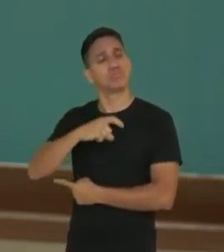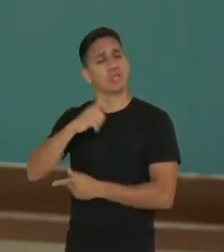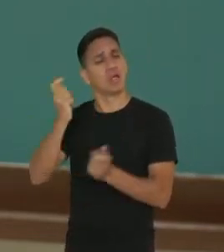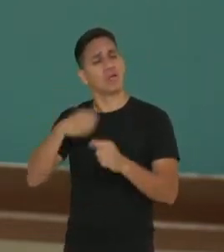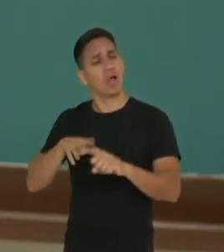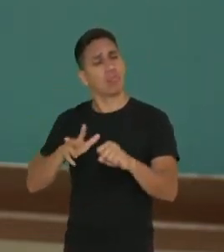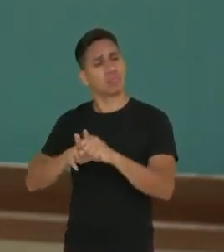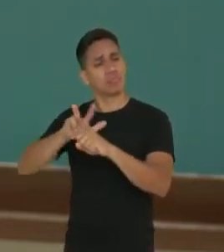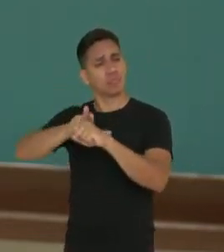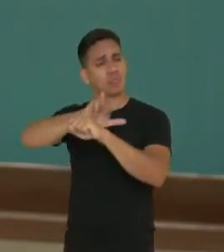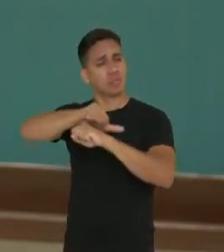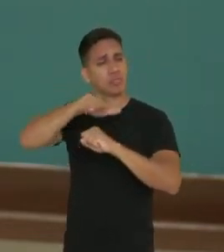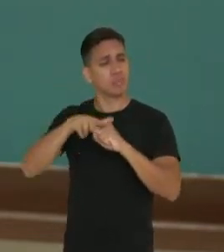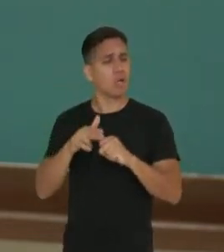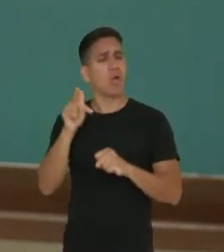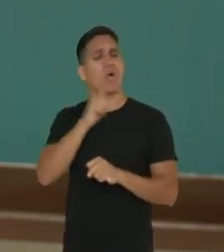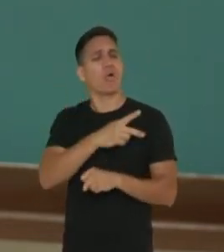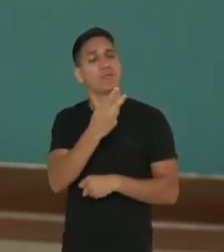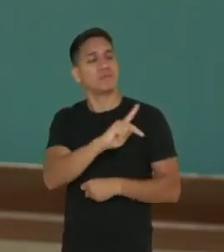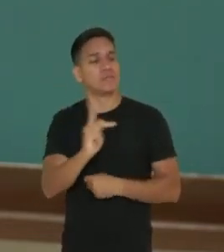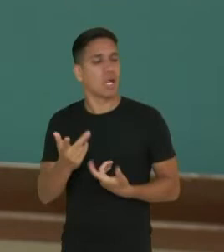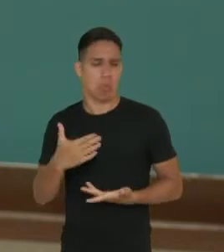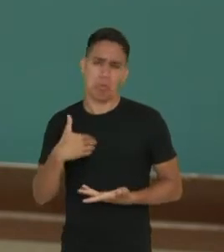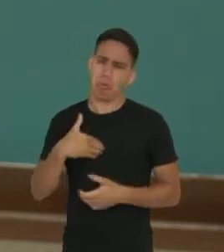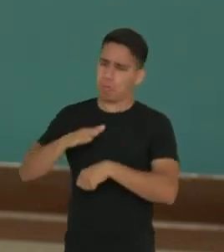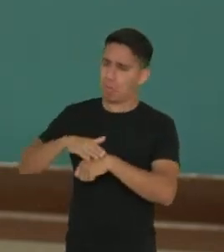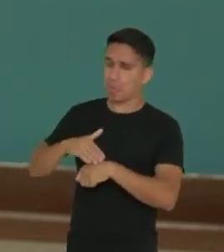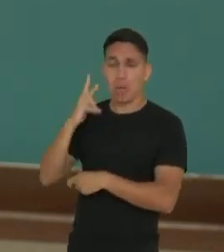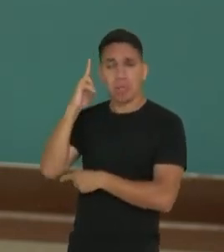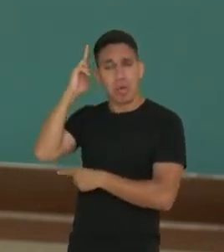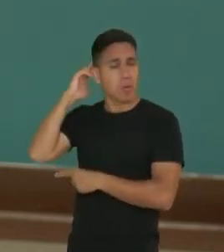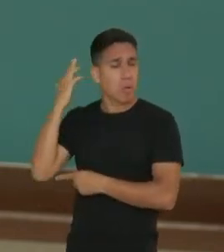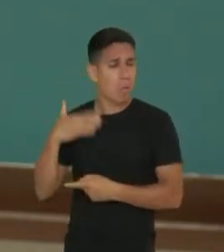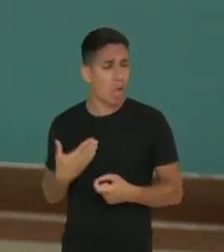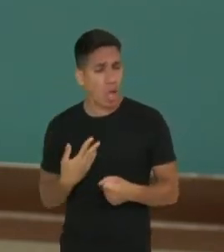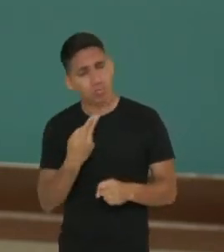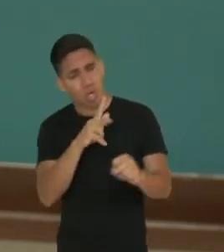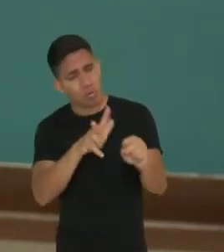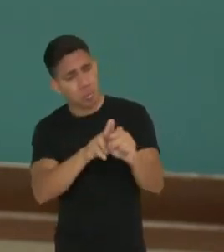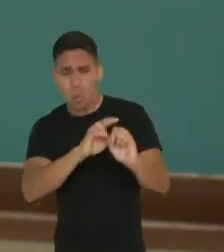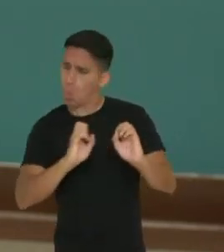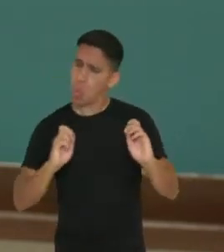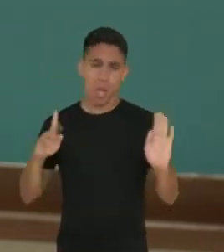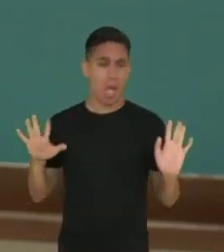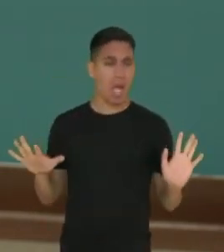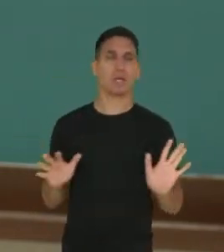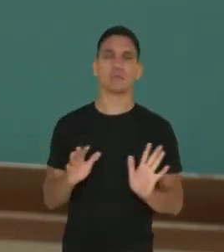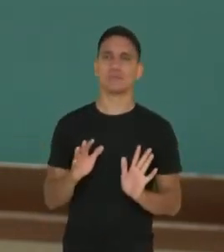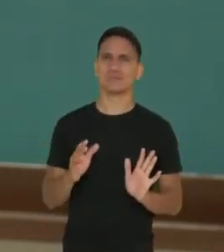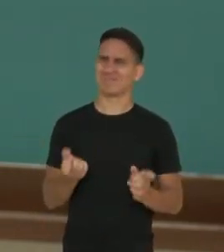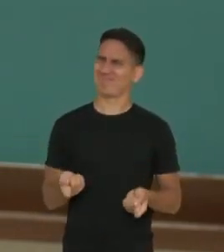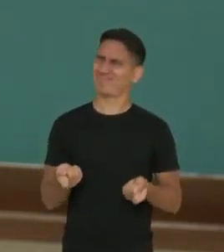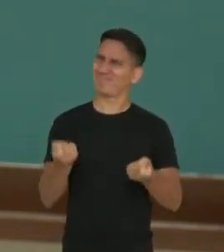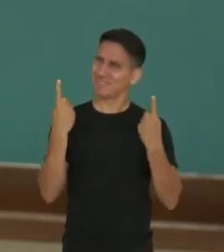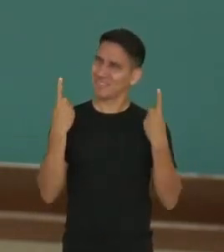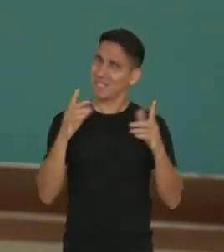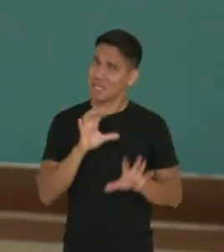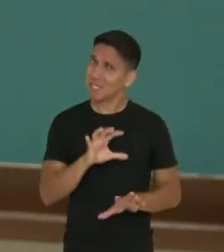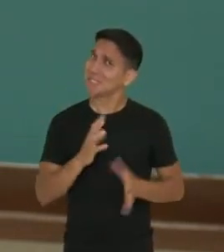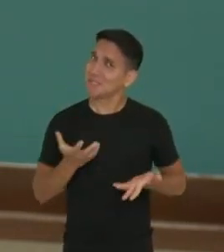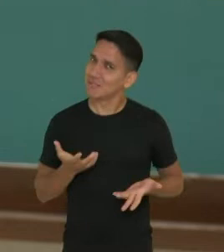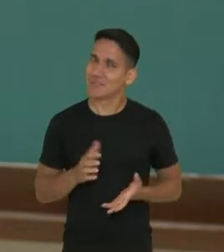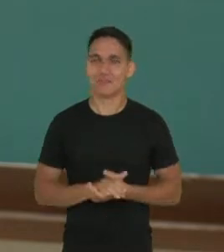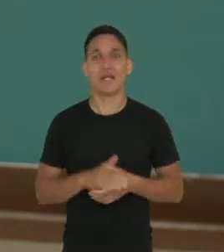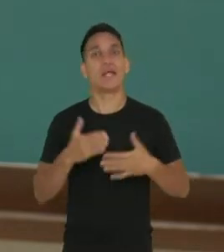ali, e você corta lá, eu corto o meu cabelo, você corta o seu, e tá tudo certo, né? Não é algo estranho, inusitado?